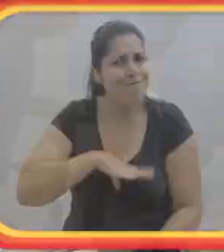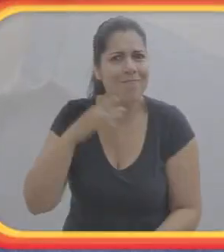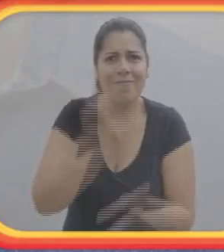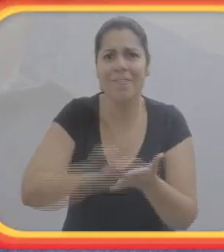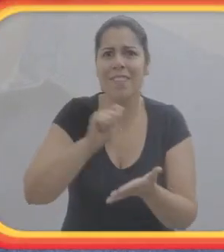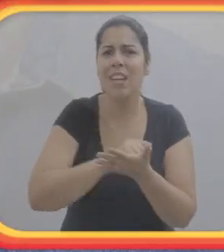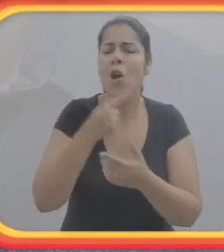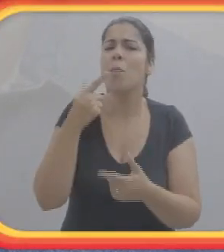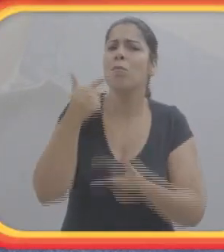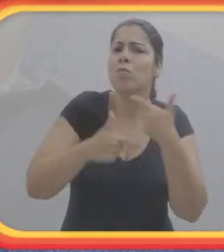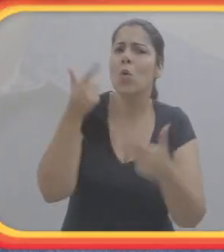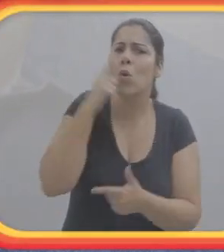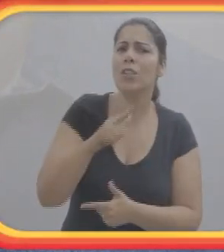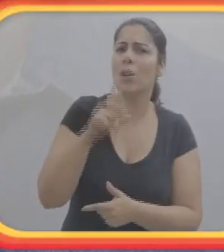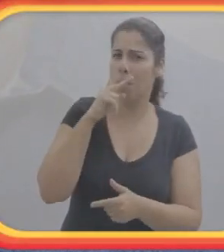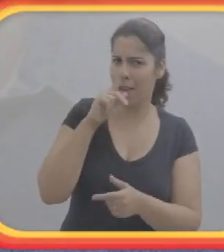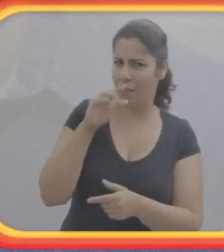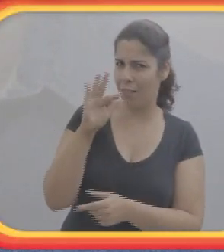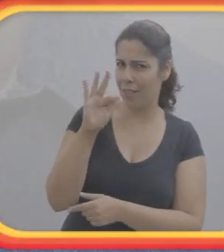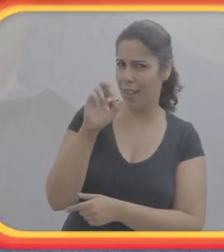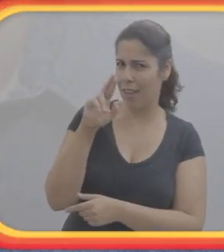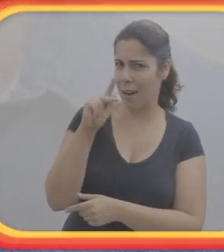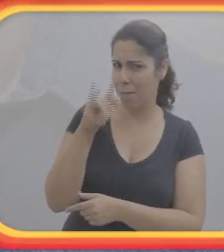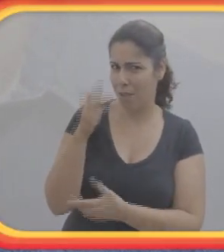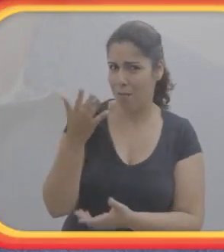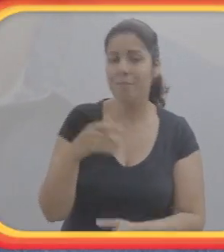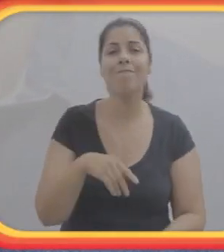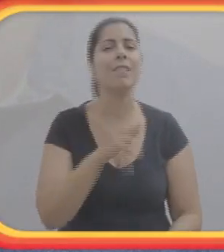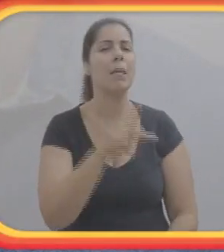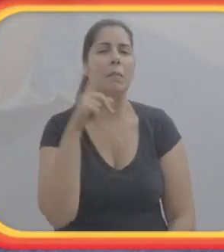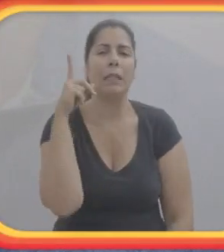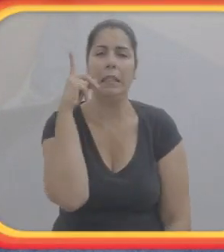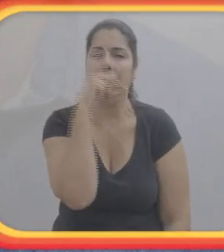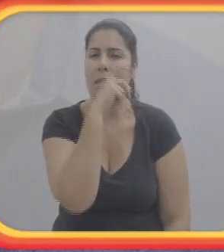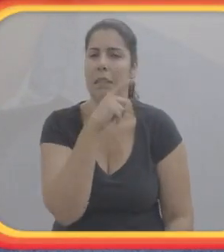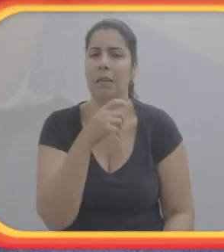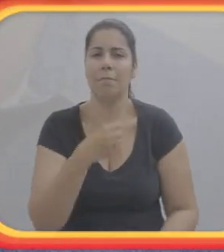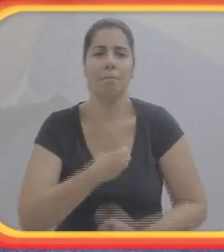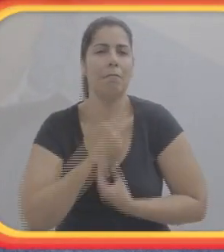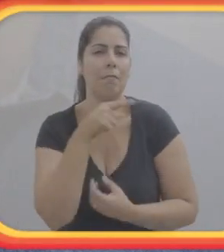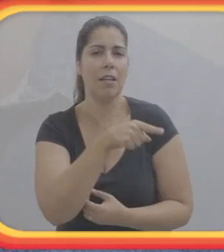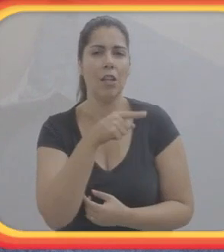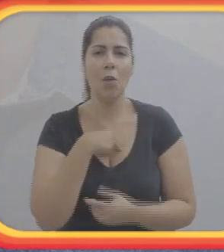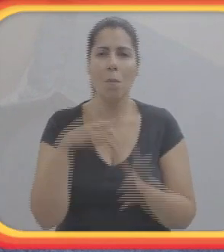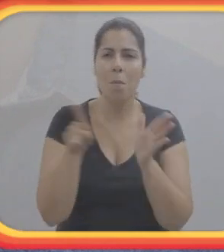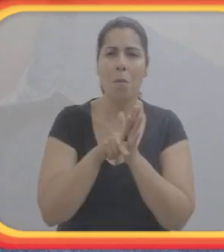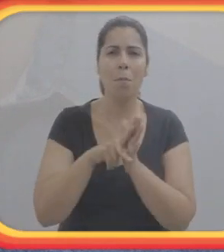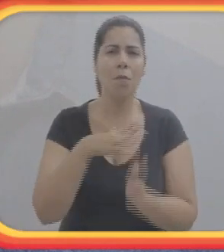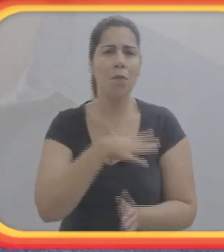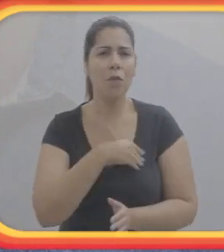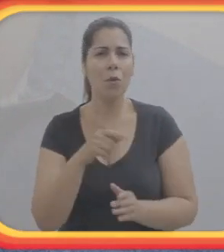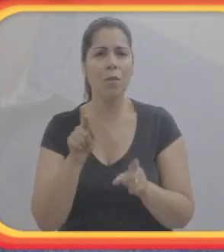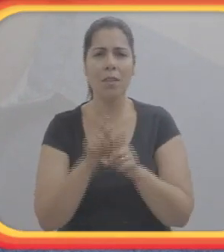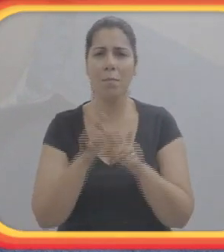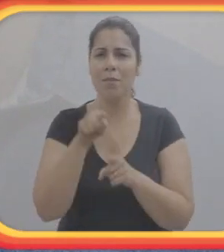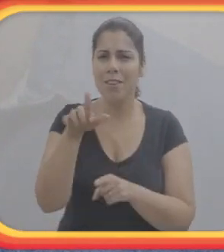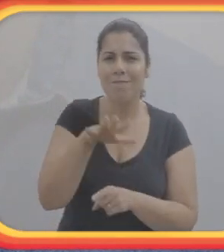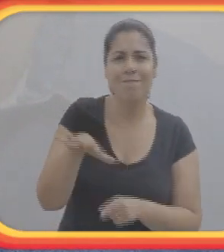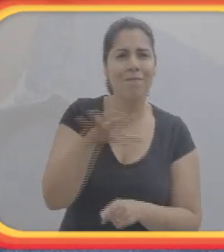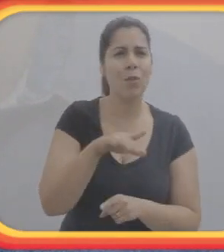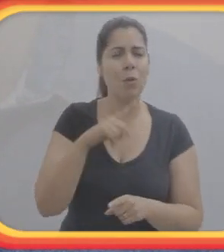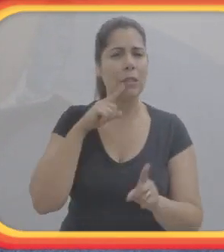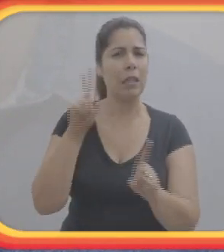desafio. Foi terapêutico, mas na verdade eu já tinha curado algumas dessas feridas com o tempo, então pude escrever também já sem